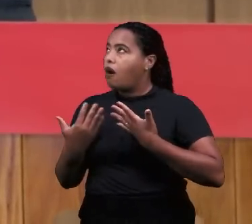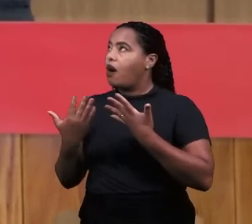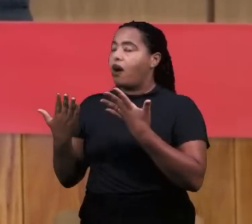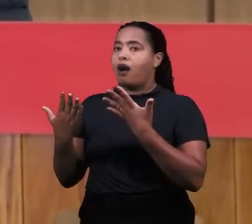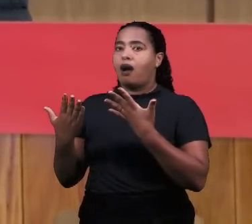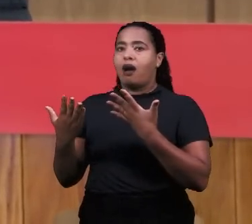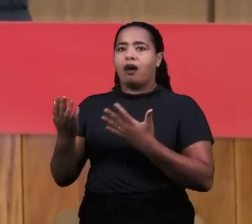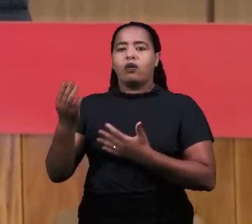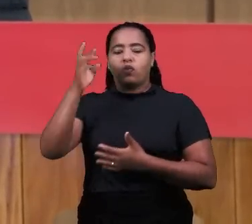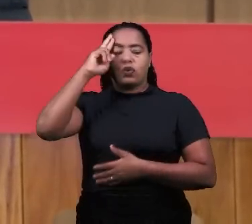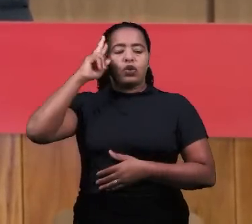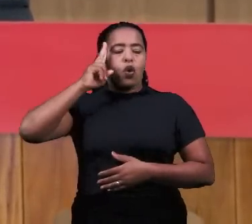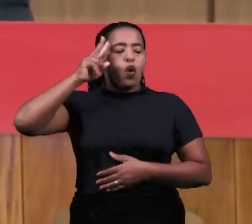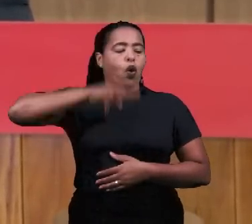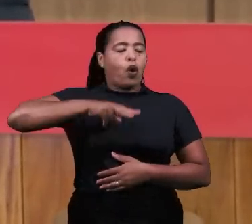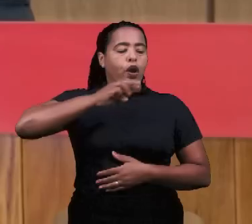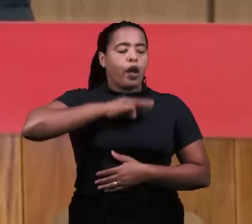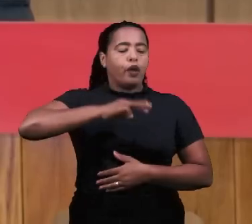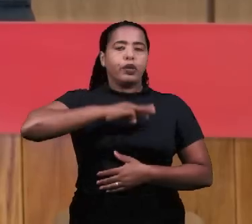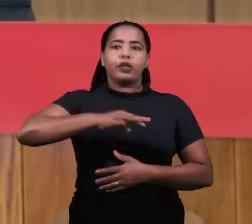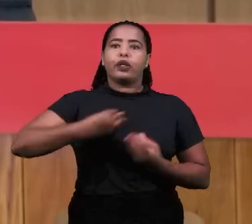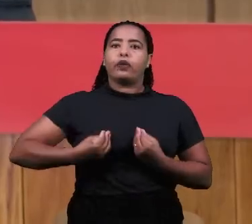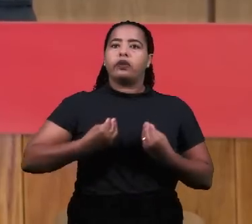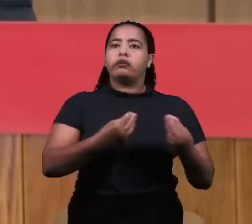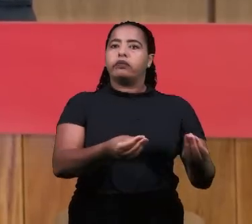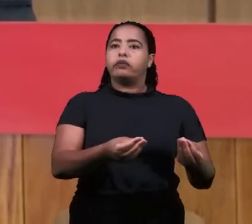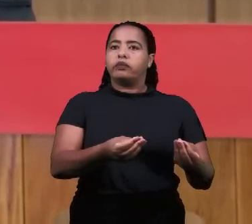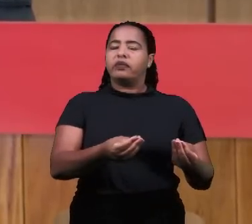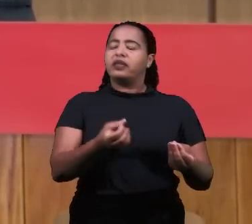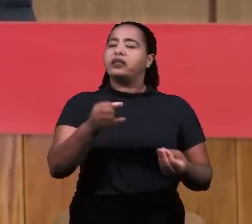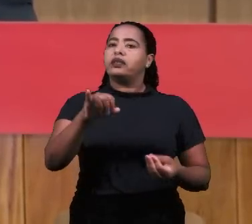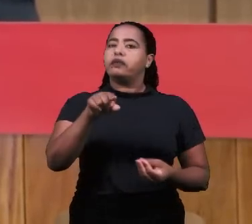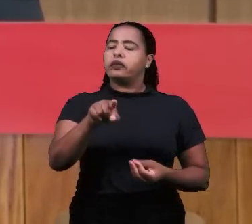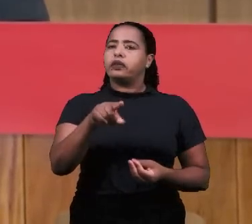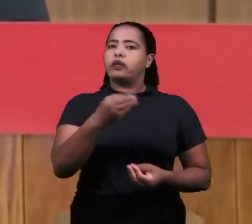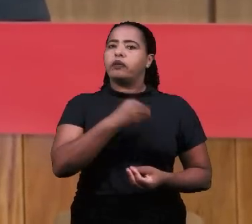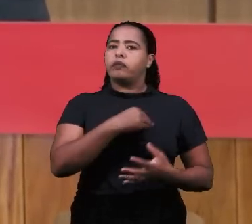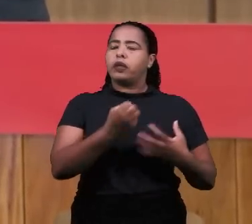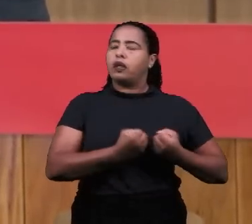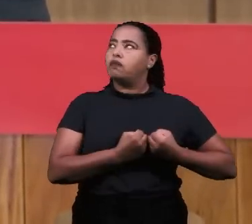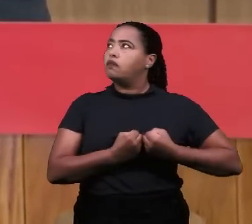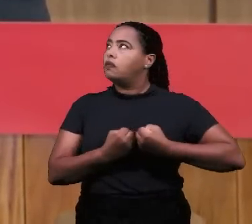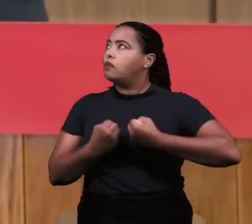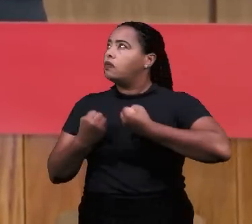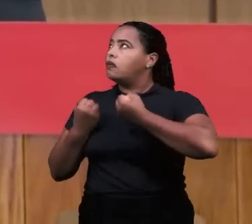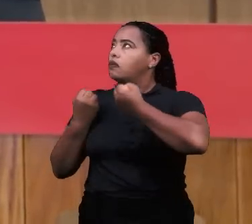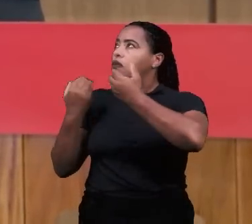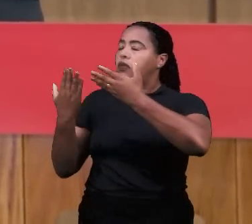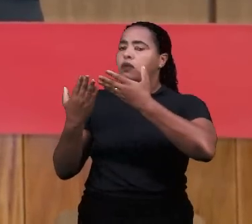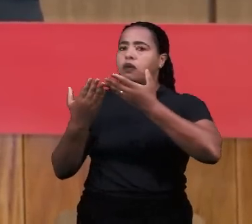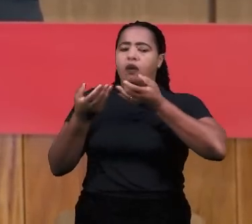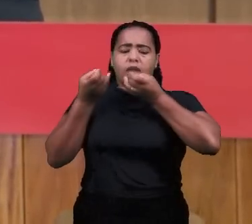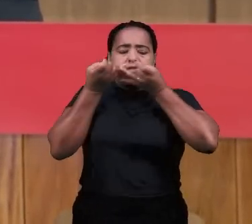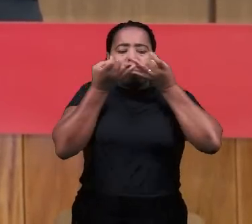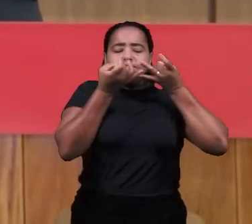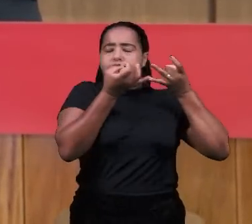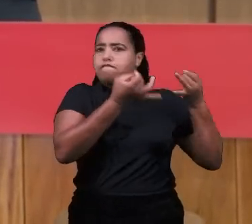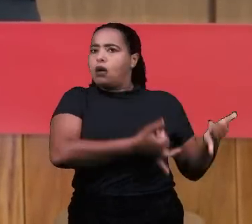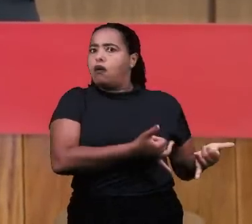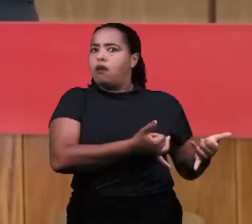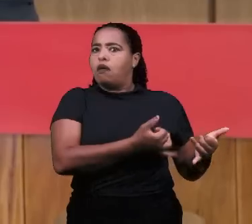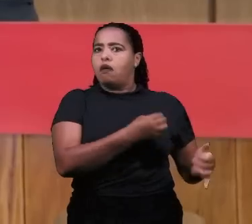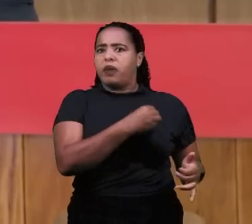alcançará misericórdia. Então, confessou o pecado, abandona aquele pecado, não